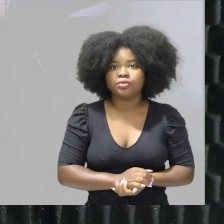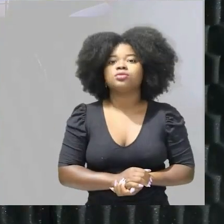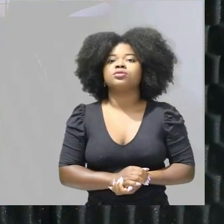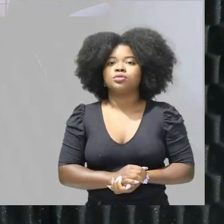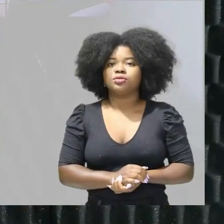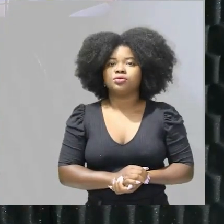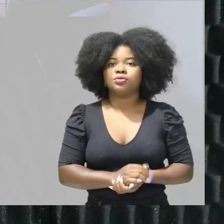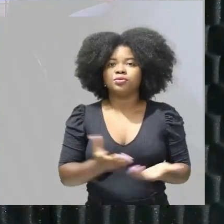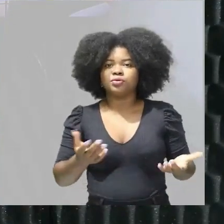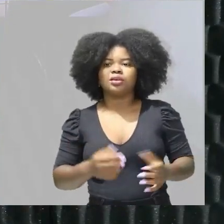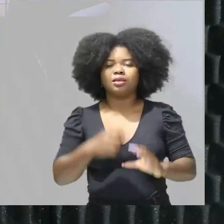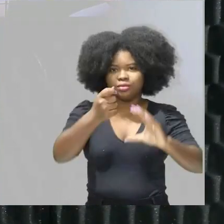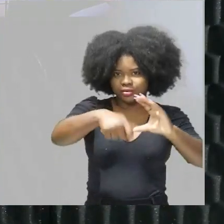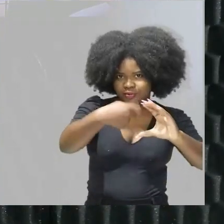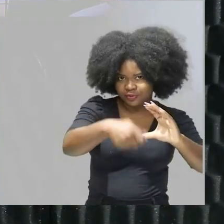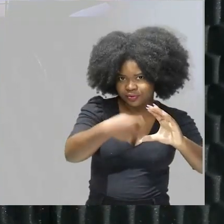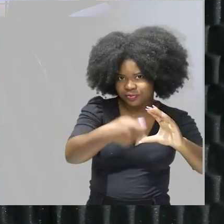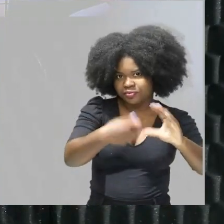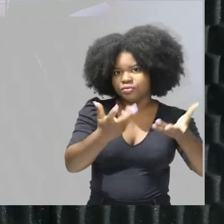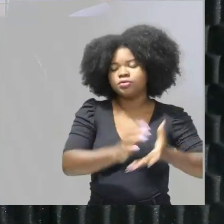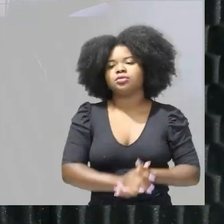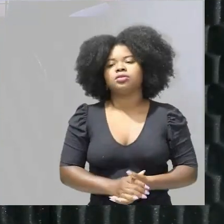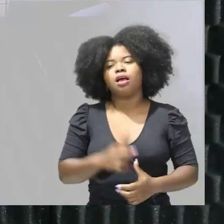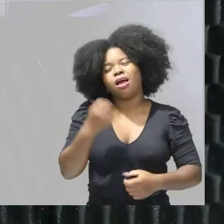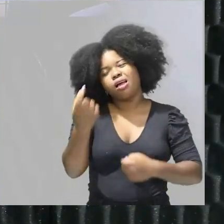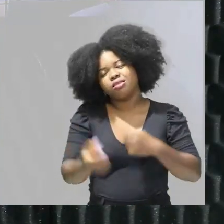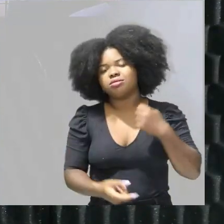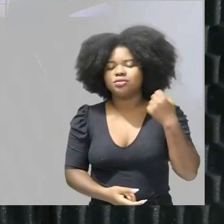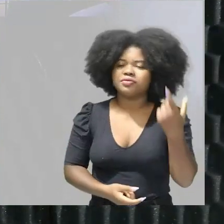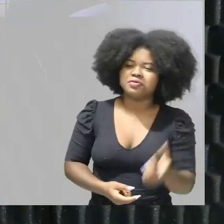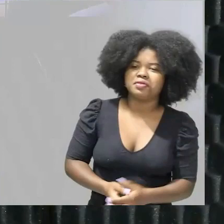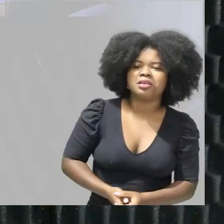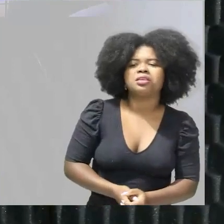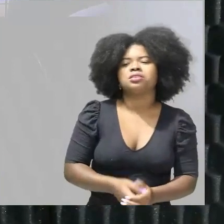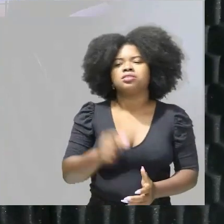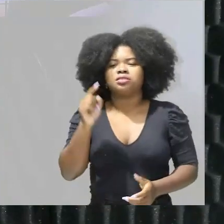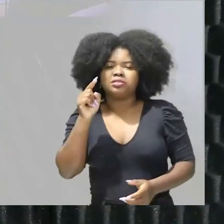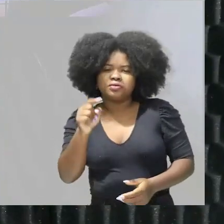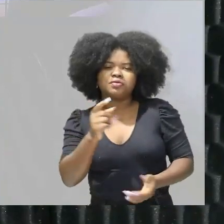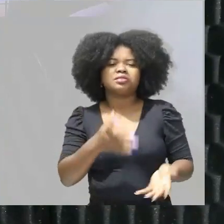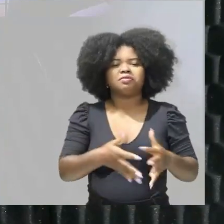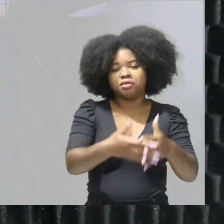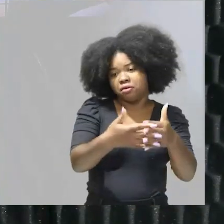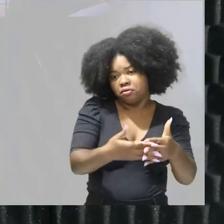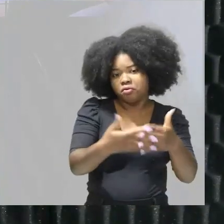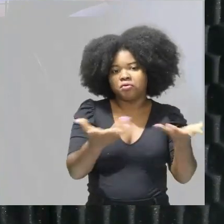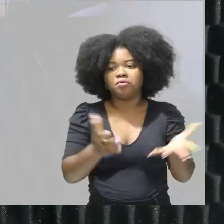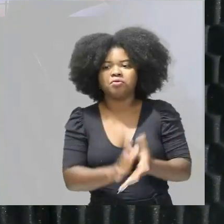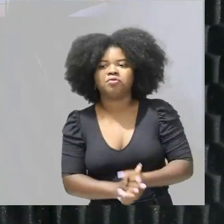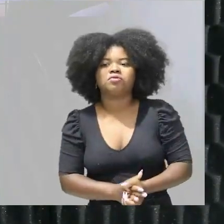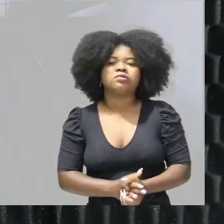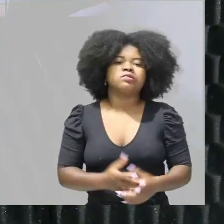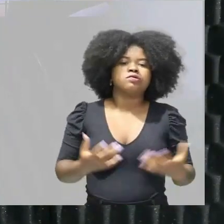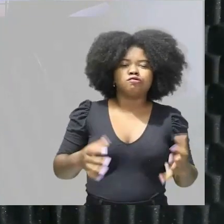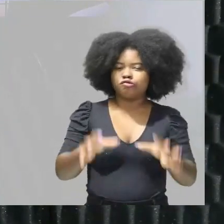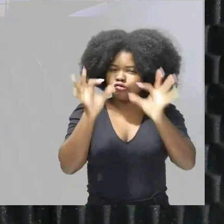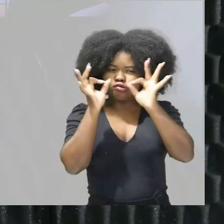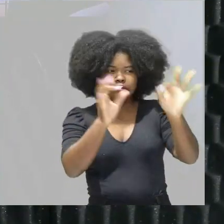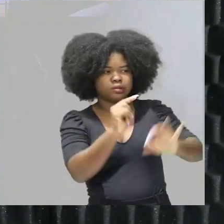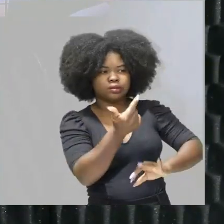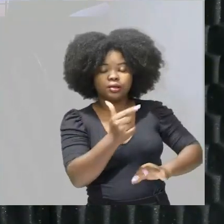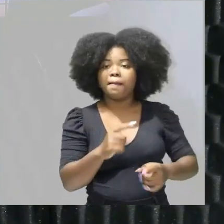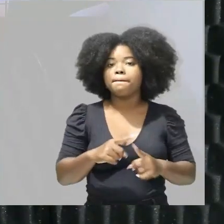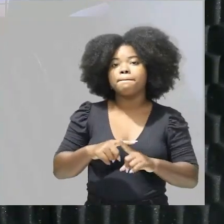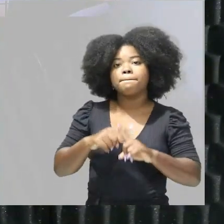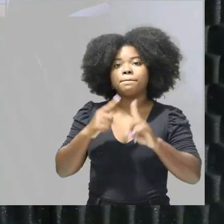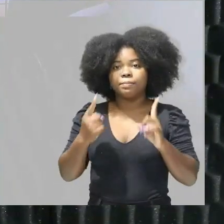acessar vocês Ela traz uma dispersão um pouco maior então mantém Todo o material perto para a gente não perder a atenção e poder compreender na